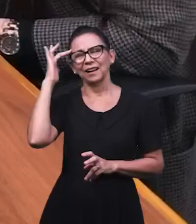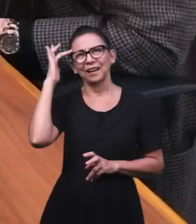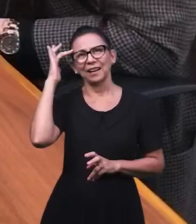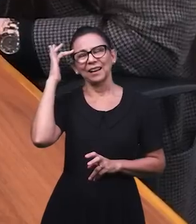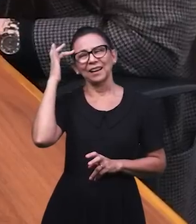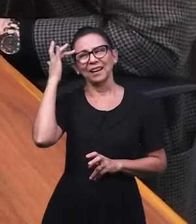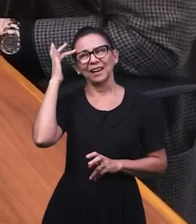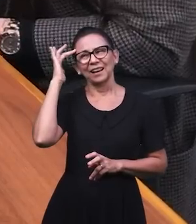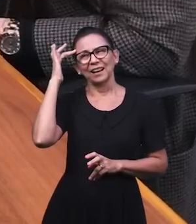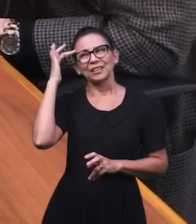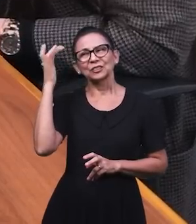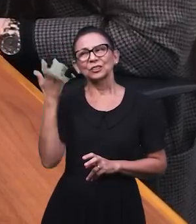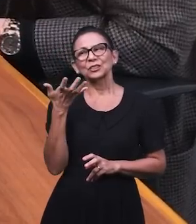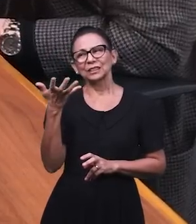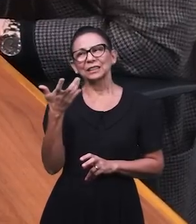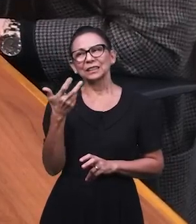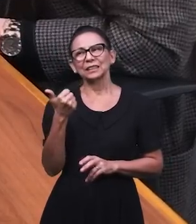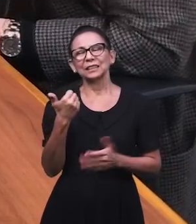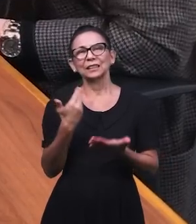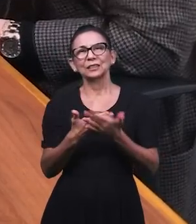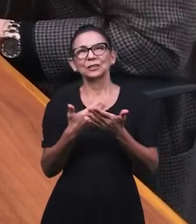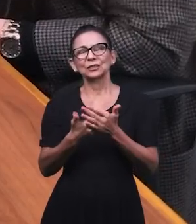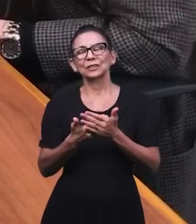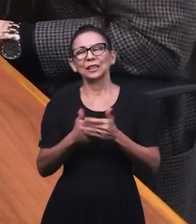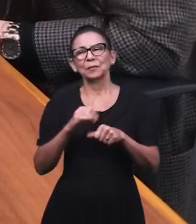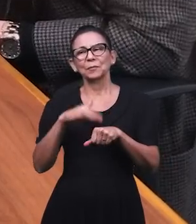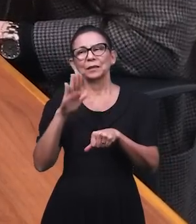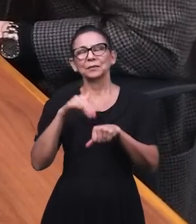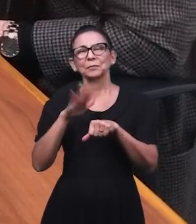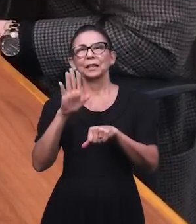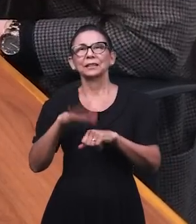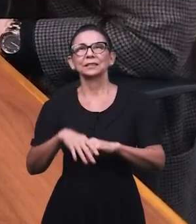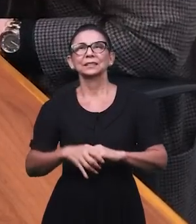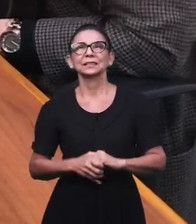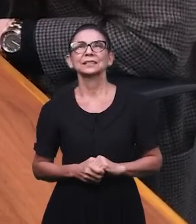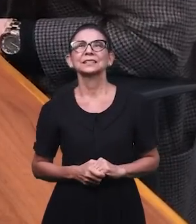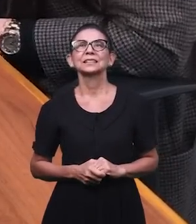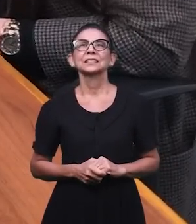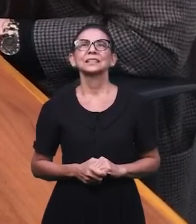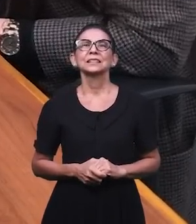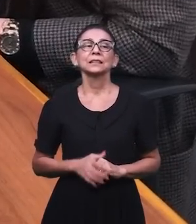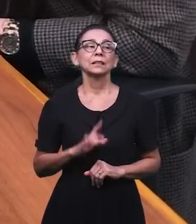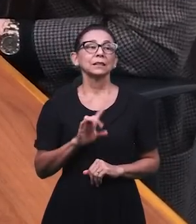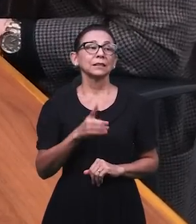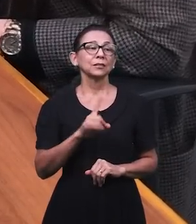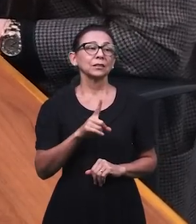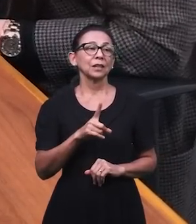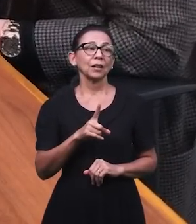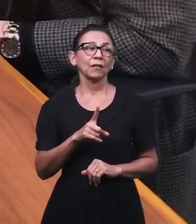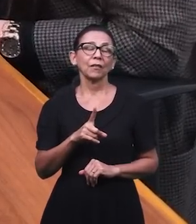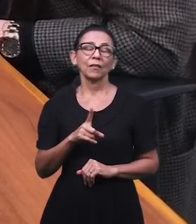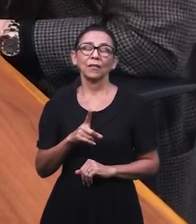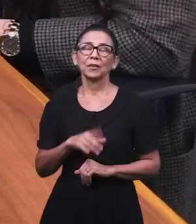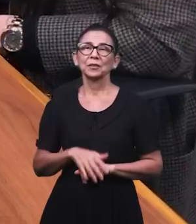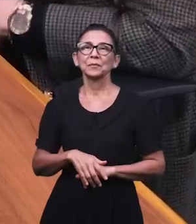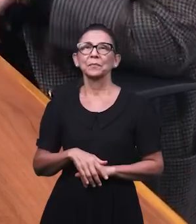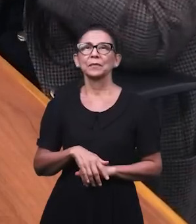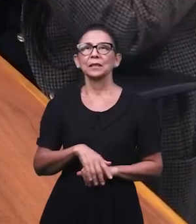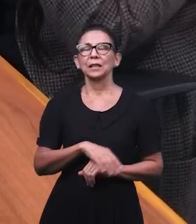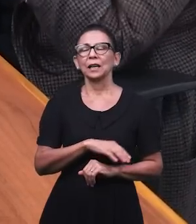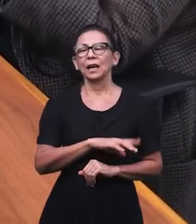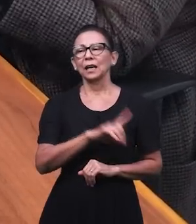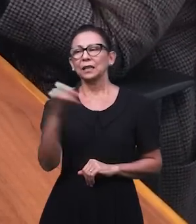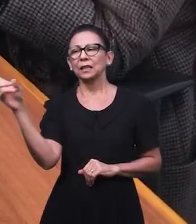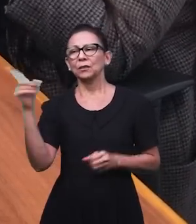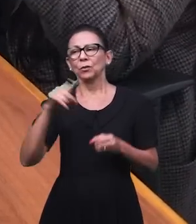deu. Eu achei que você fosse responder bem assim, descer todo dia, acordar cedo todo dia. Não. O pior era que eu não conseguia ficar